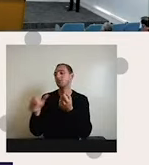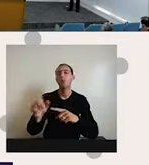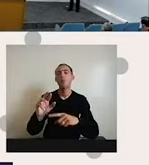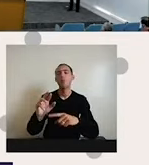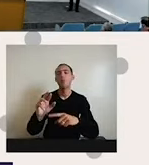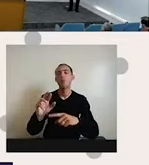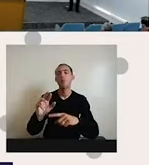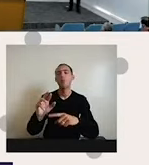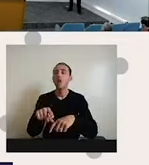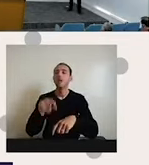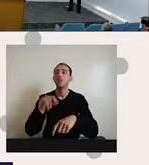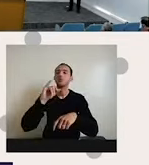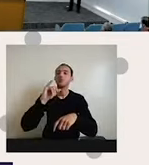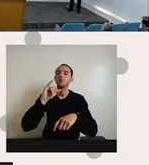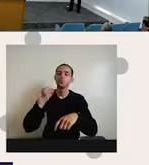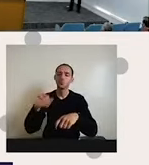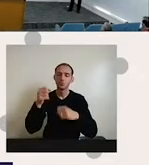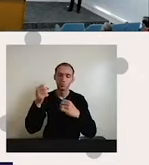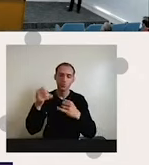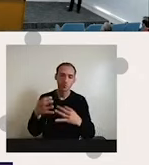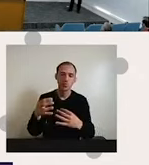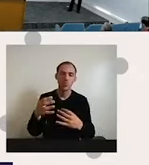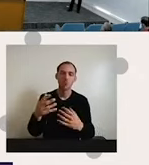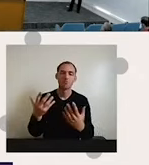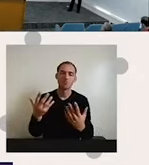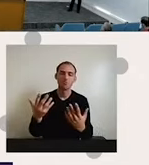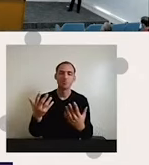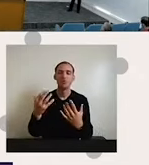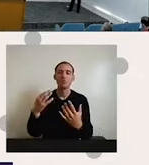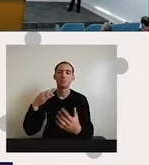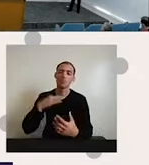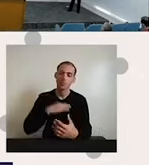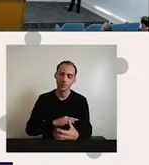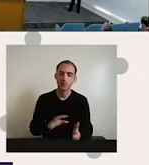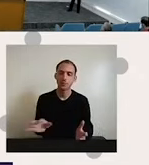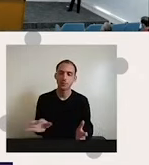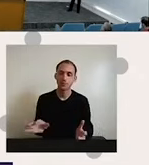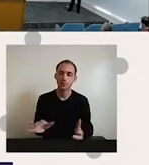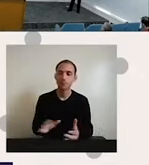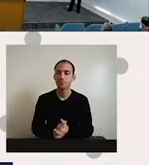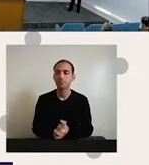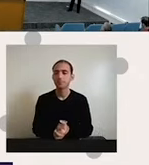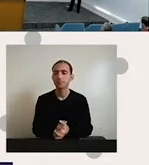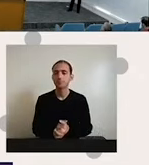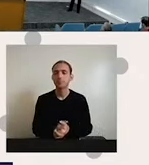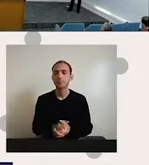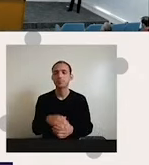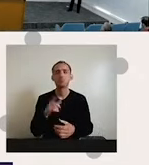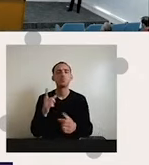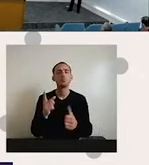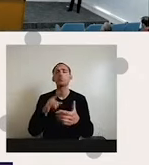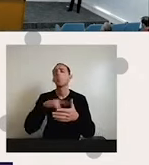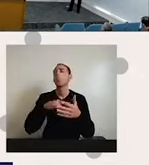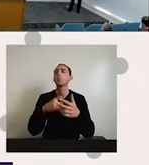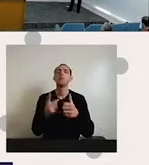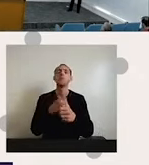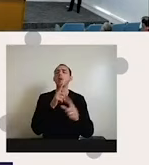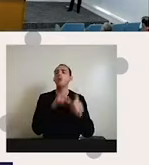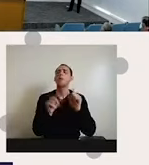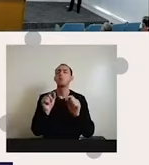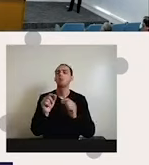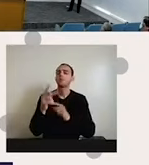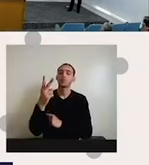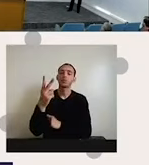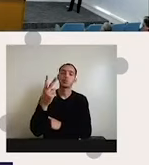da salvação do perito quando ele estiver em dúvida ali naquele momento. E aí, infelizmente, fazendo análise técnica aqui, a gente vê que